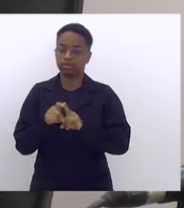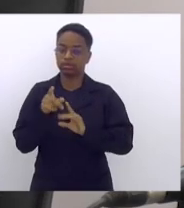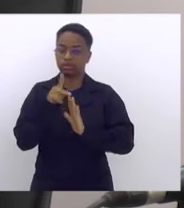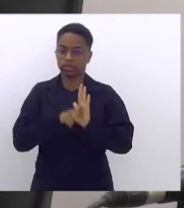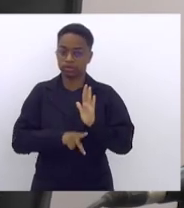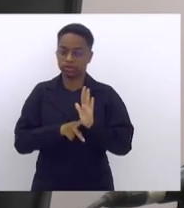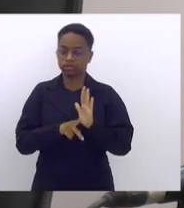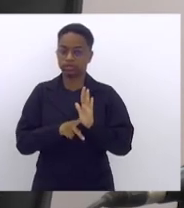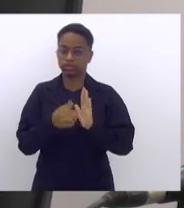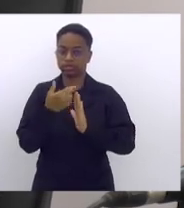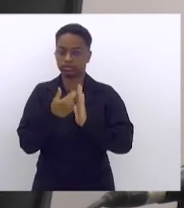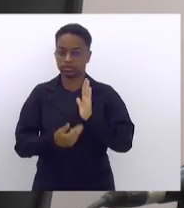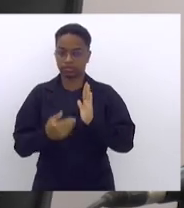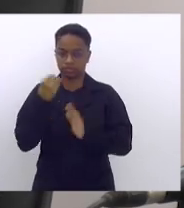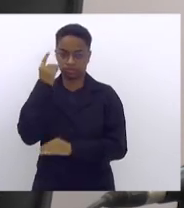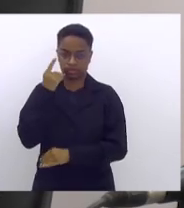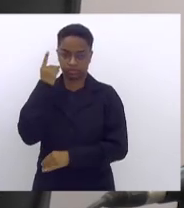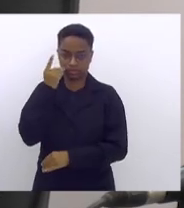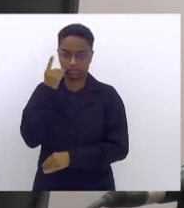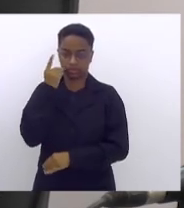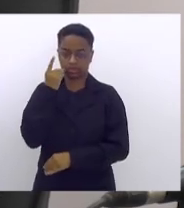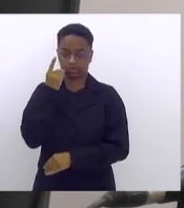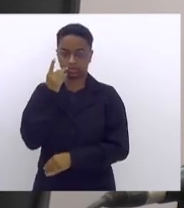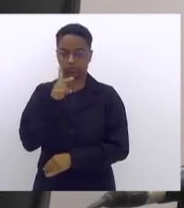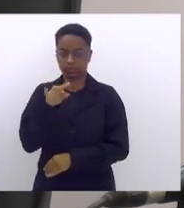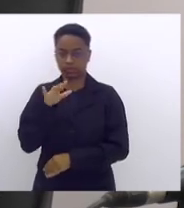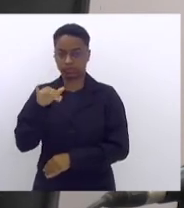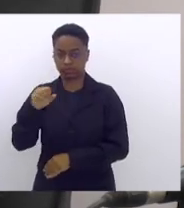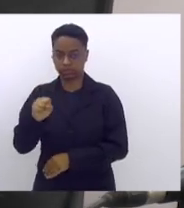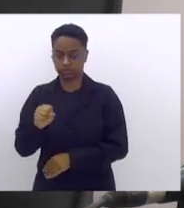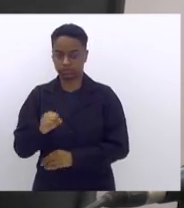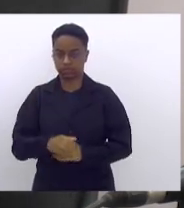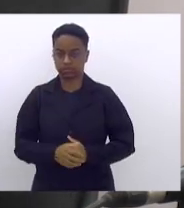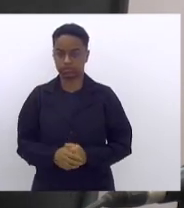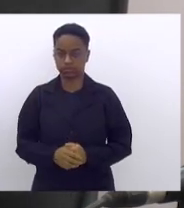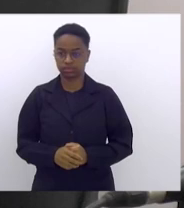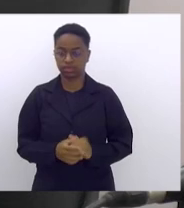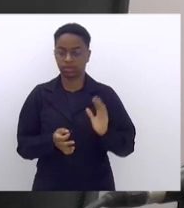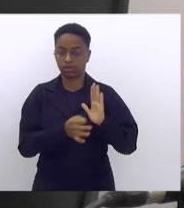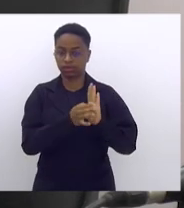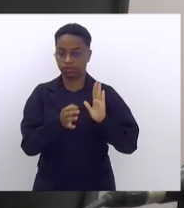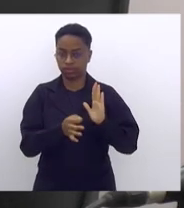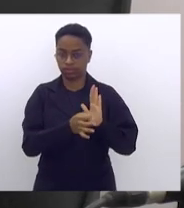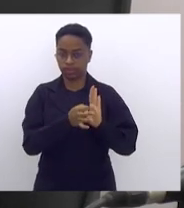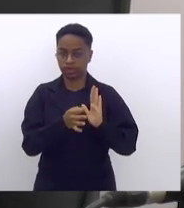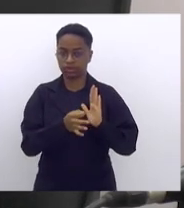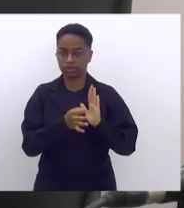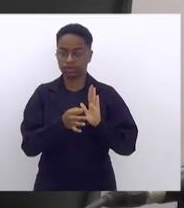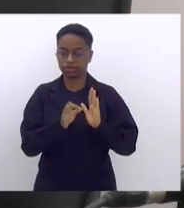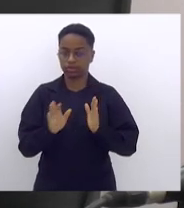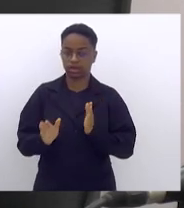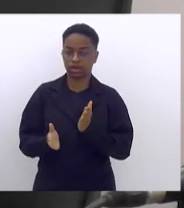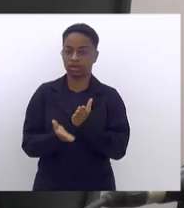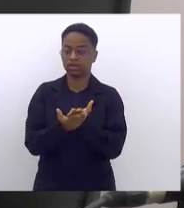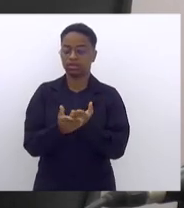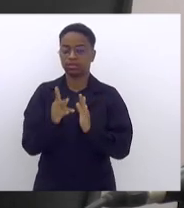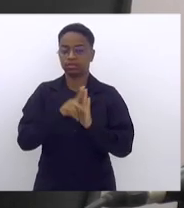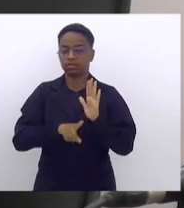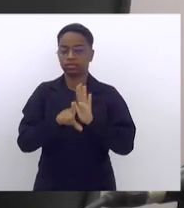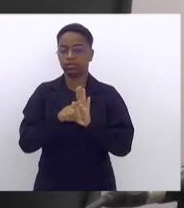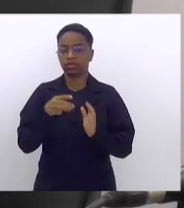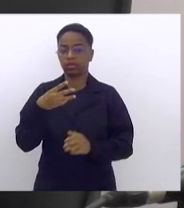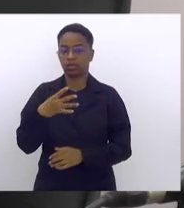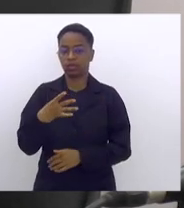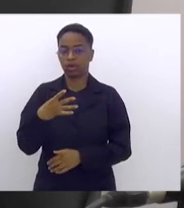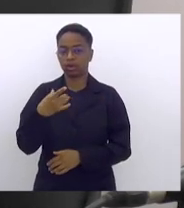de relatoria do deputado Vinícius Cozzolino. O parecer é pela anexação ao PL 429